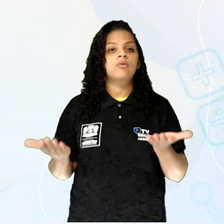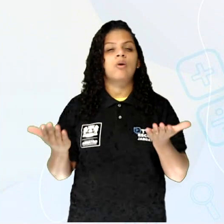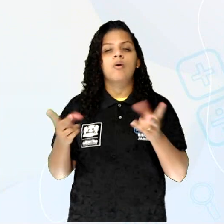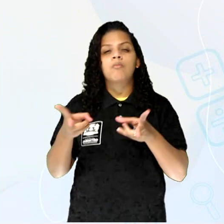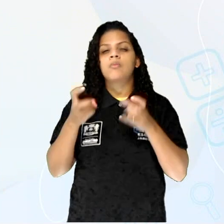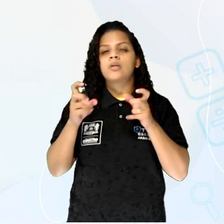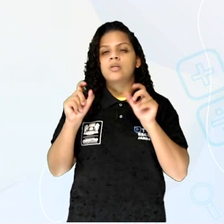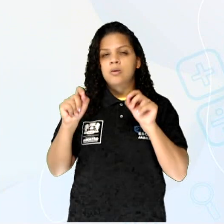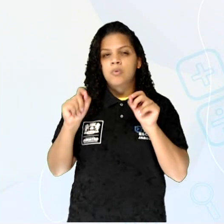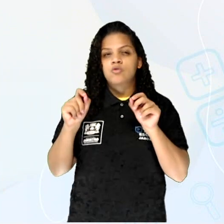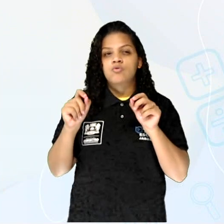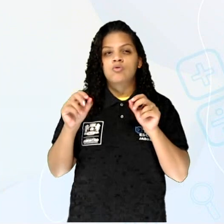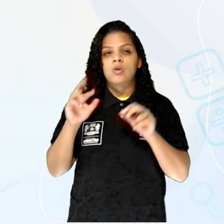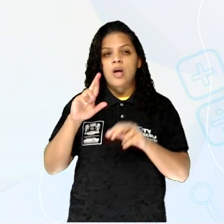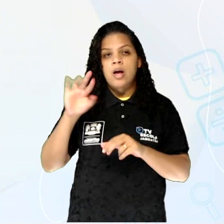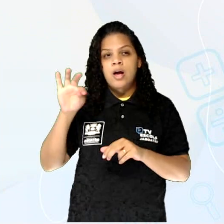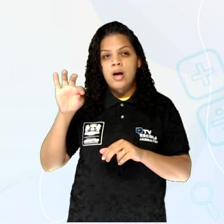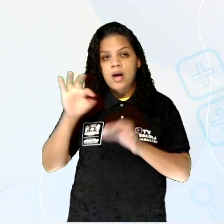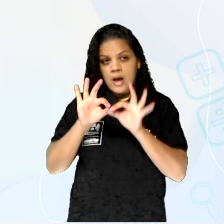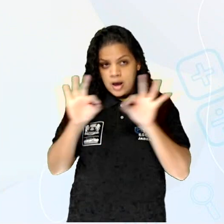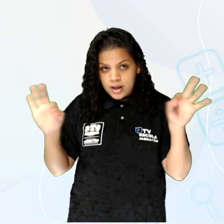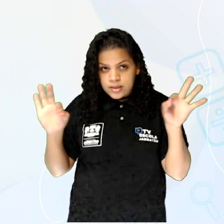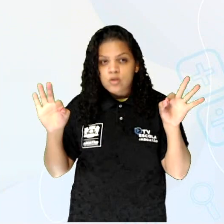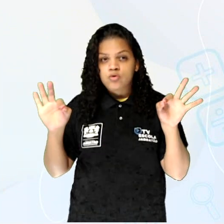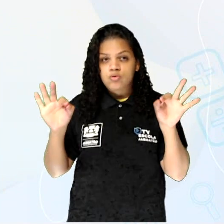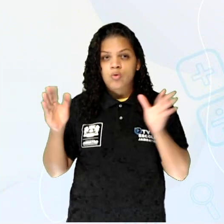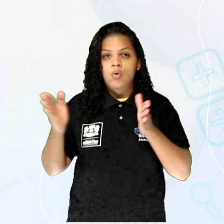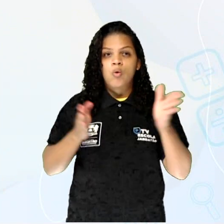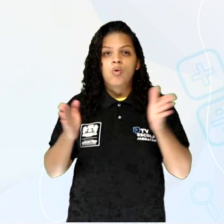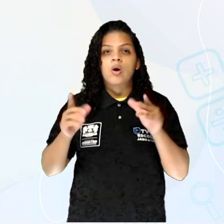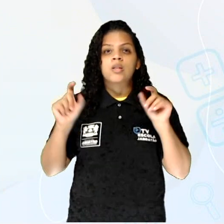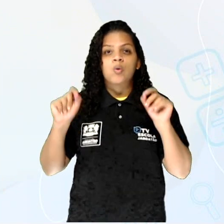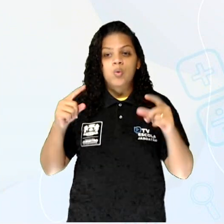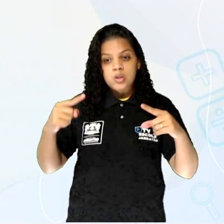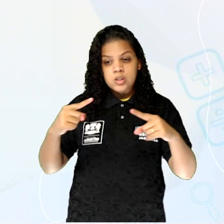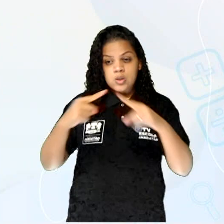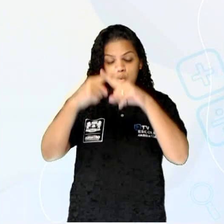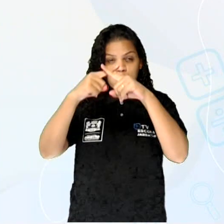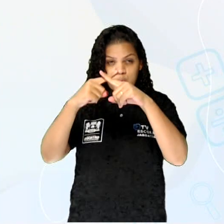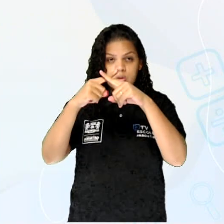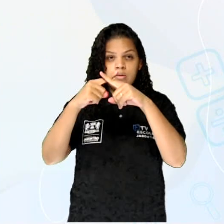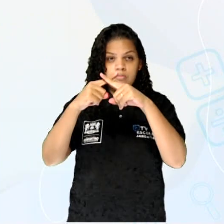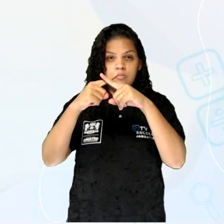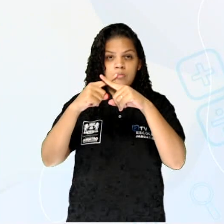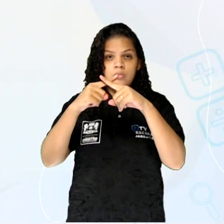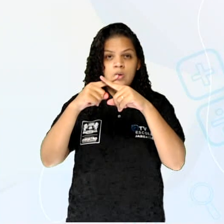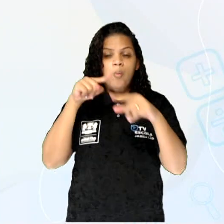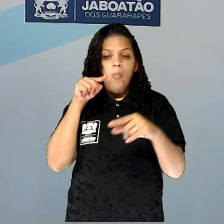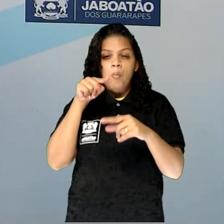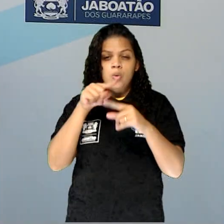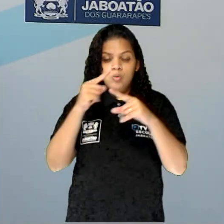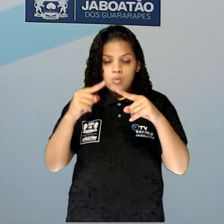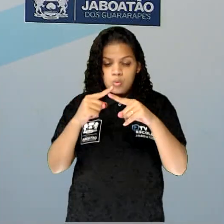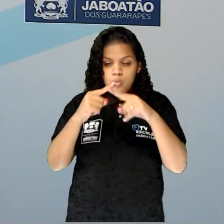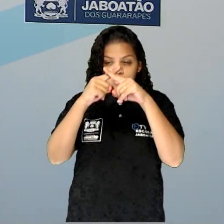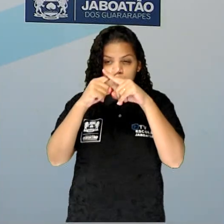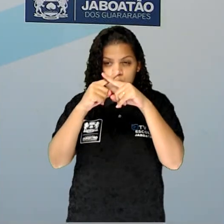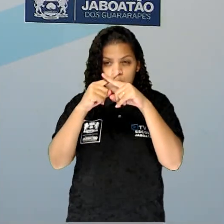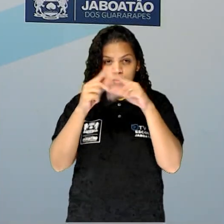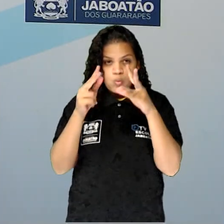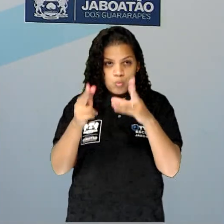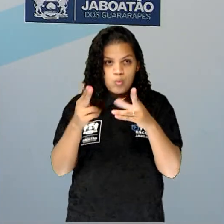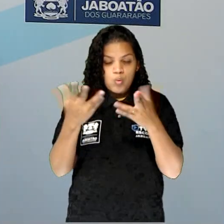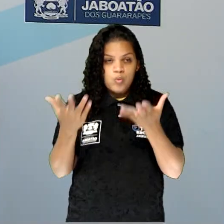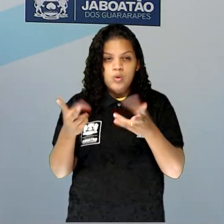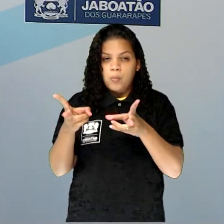se cruzam Isto é apresentam um único ponto em comum e observem o mapa